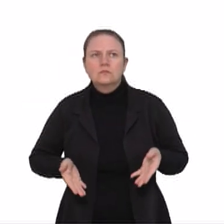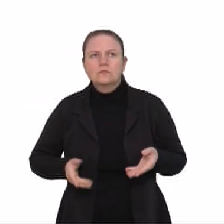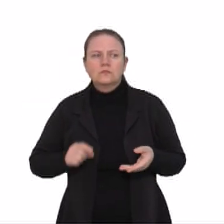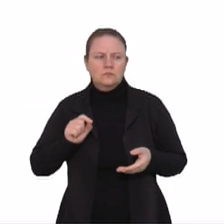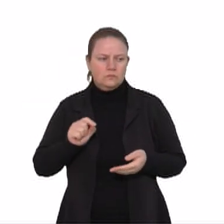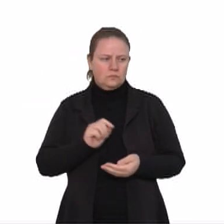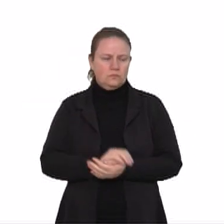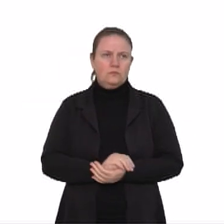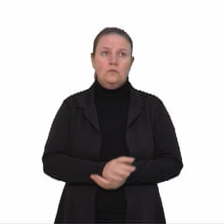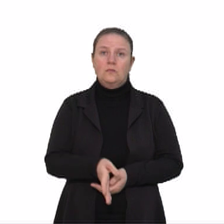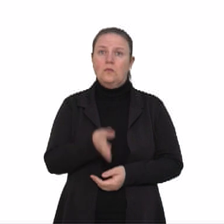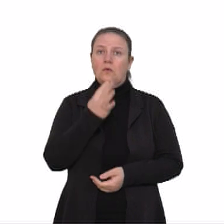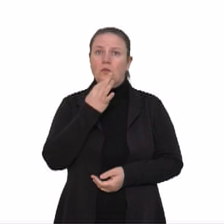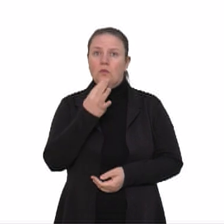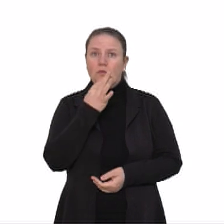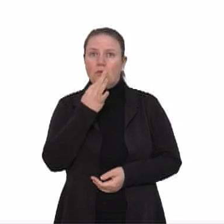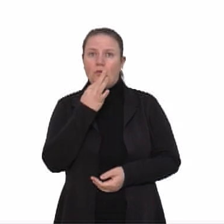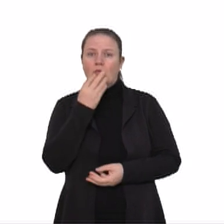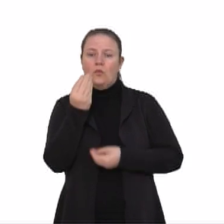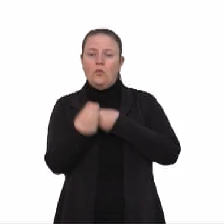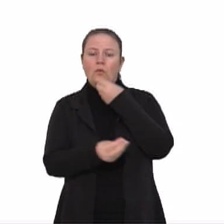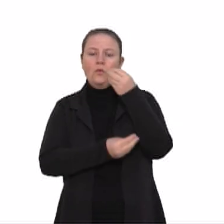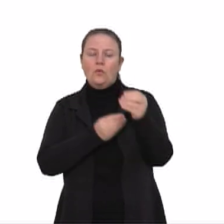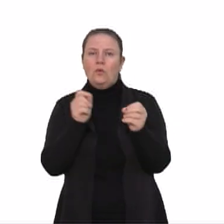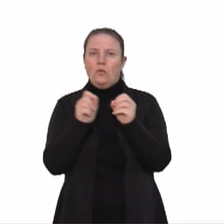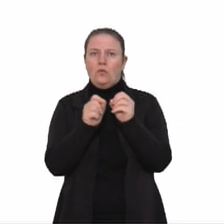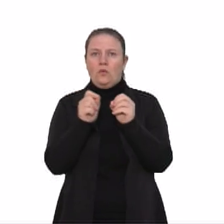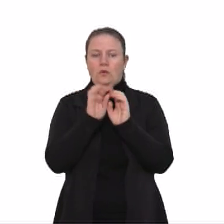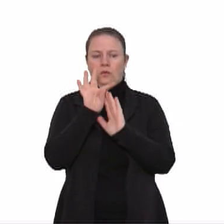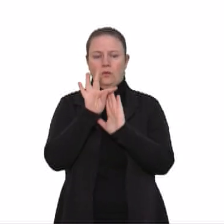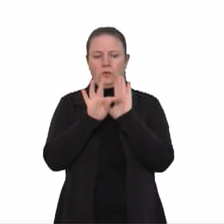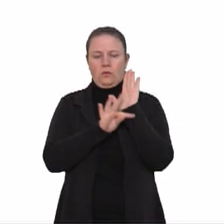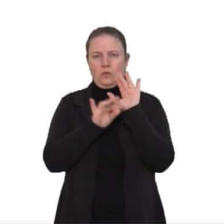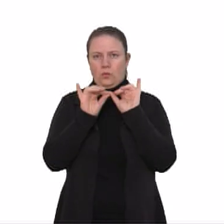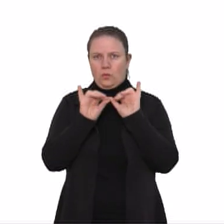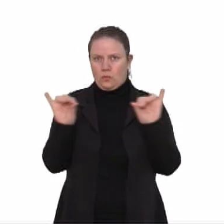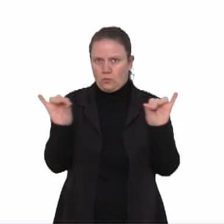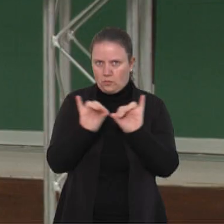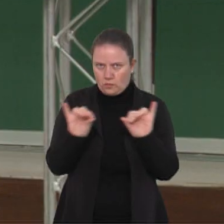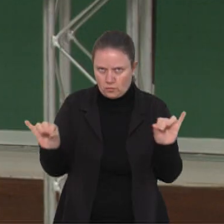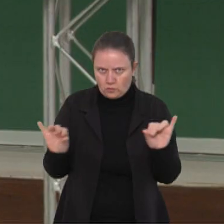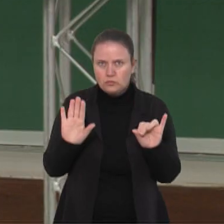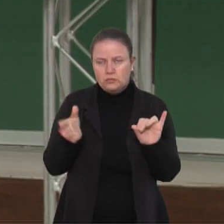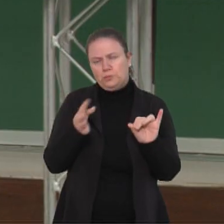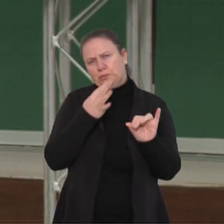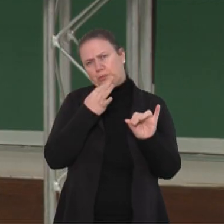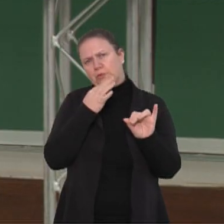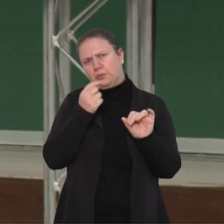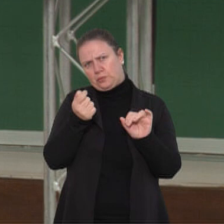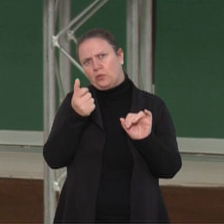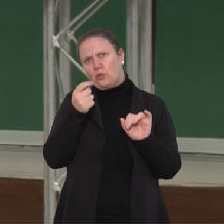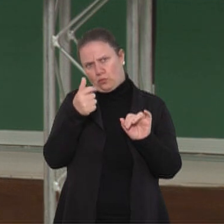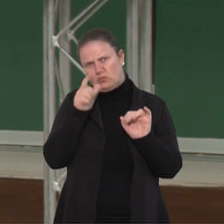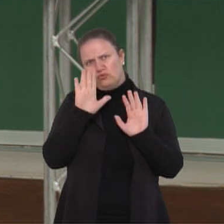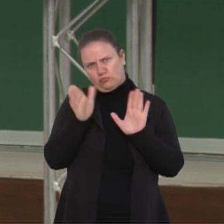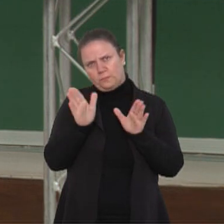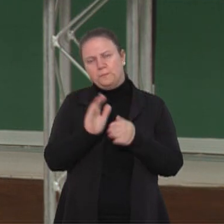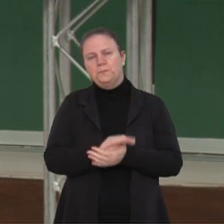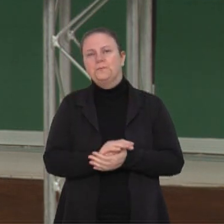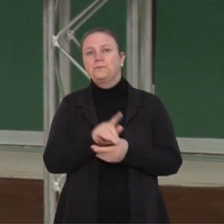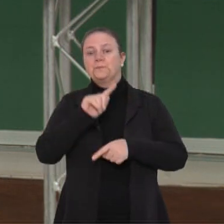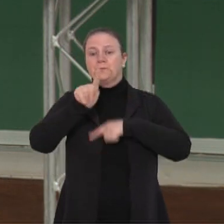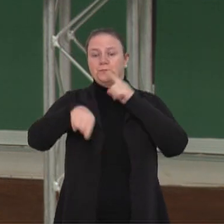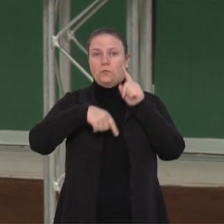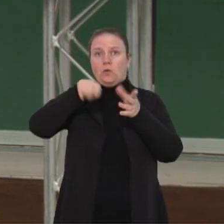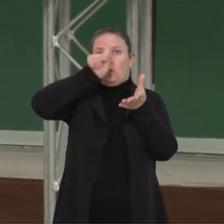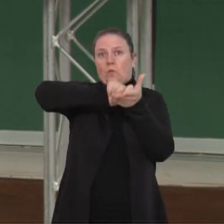são conhecer a estrutura do texto informativo, que nós já conhecemos um pouco na aula passada, e